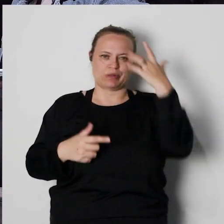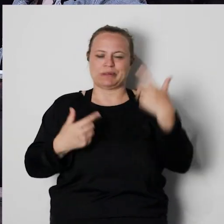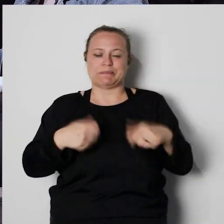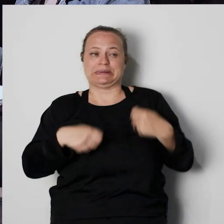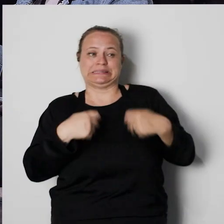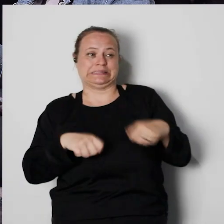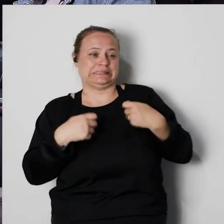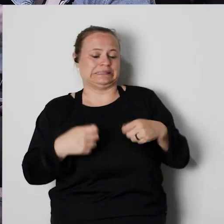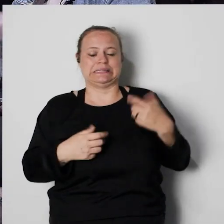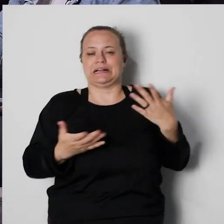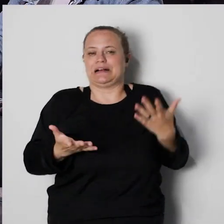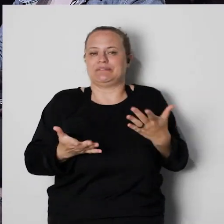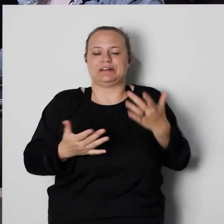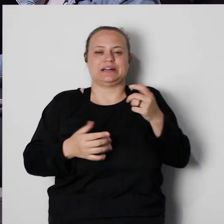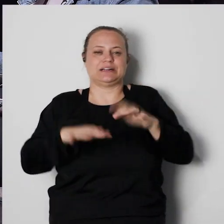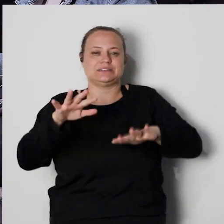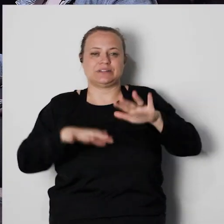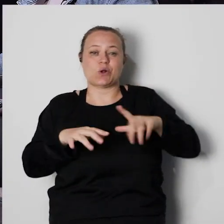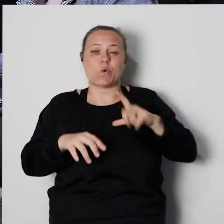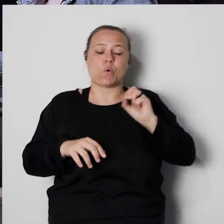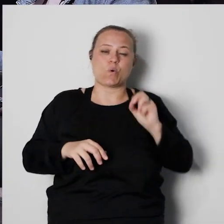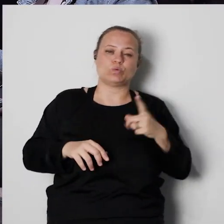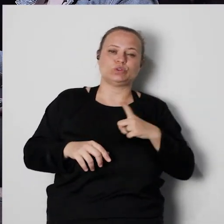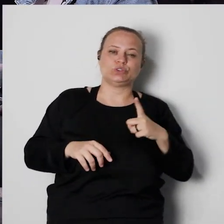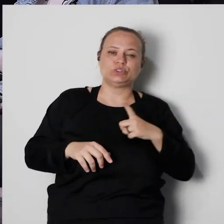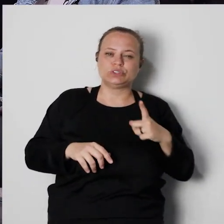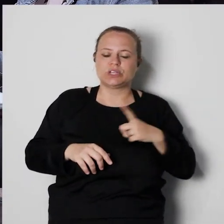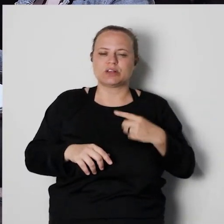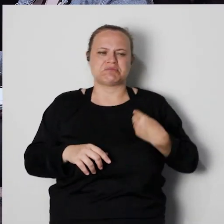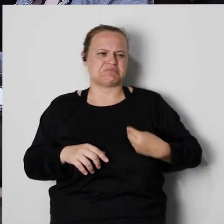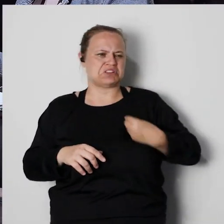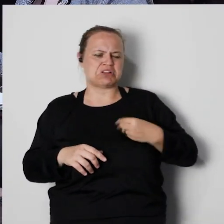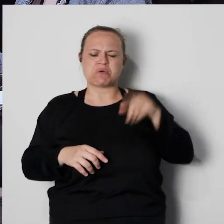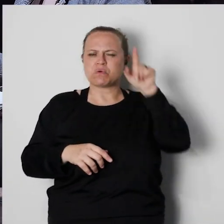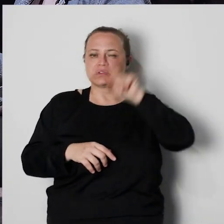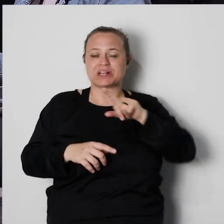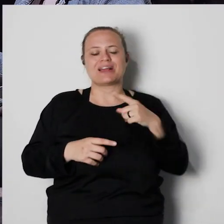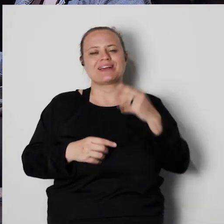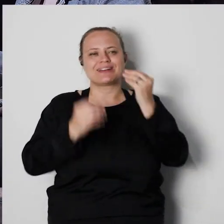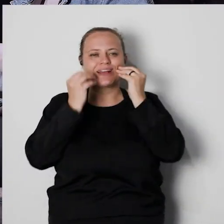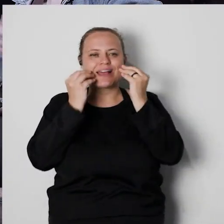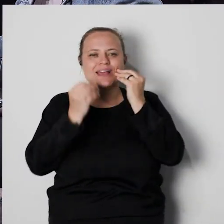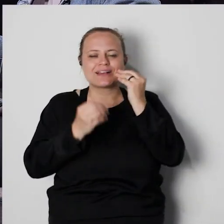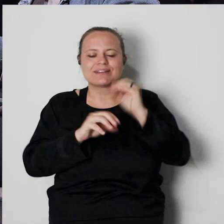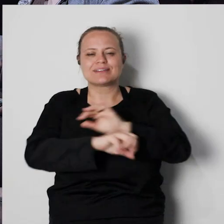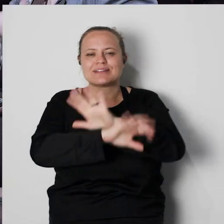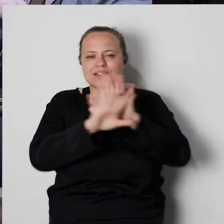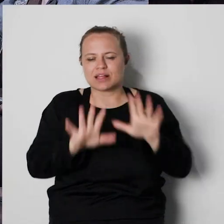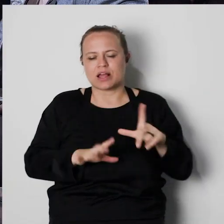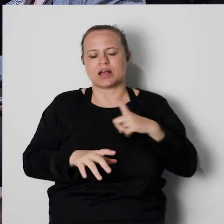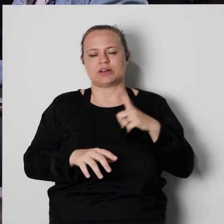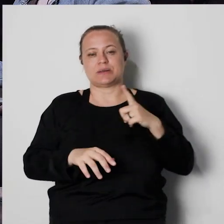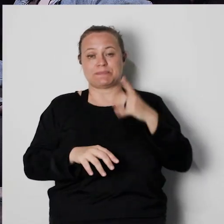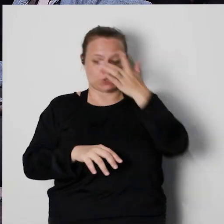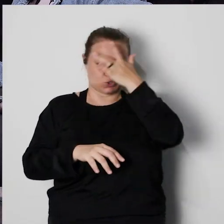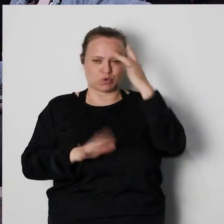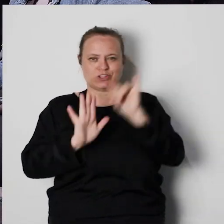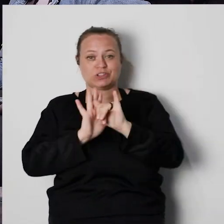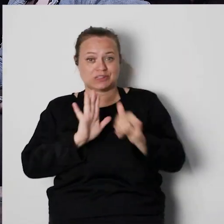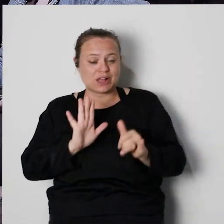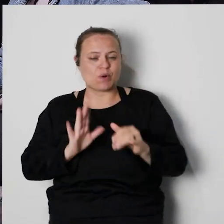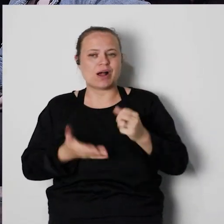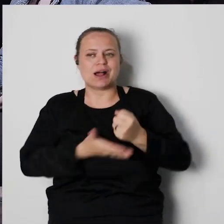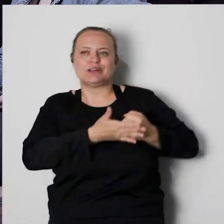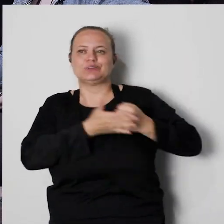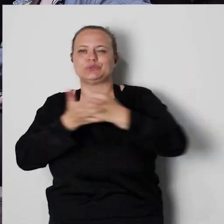como prêmio, e também diante da crise sanitária, que o setor estava totalmente paralisado, então muitas pessoas que nem necessitavam